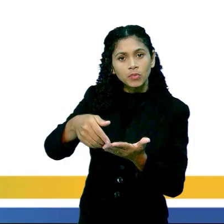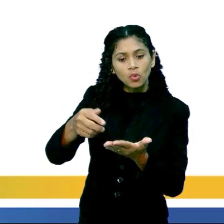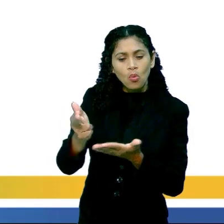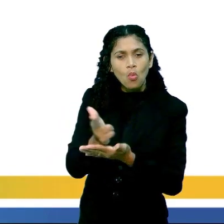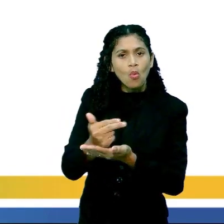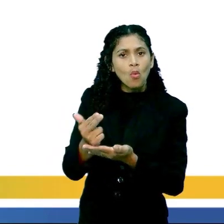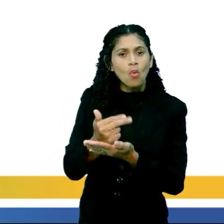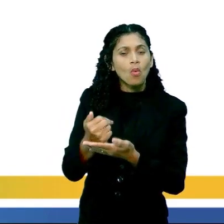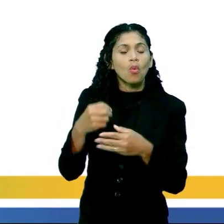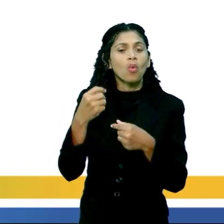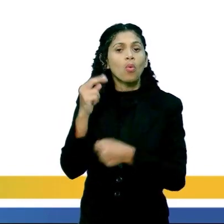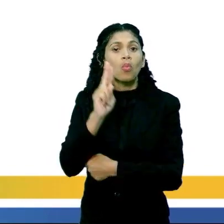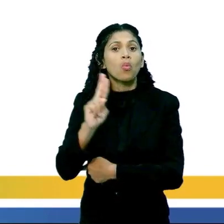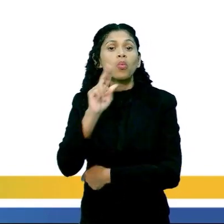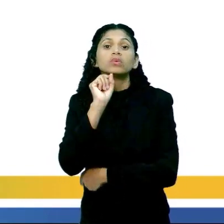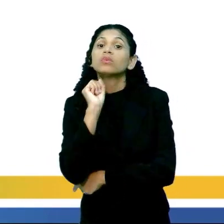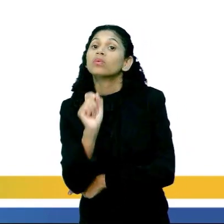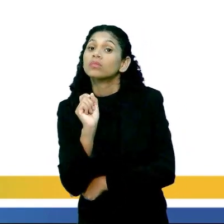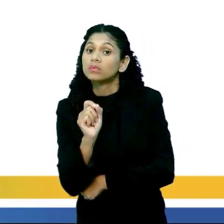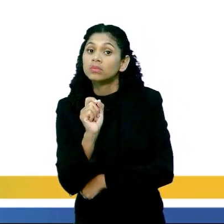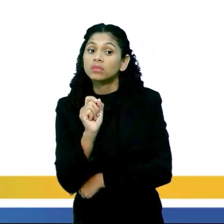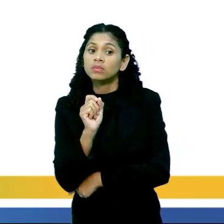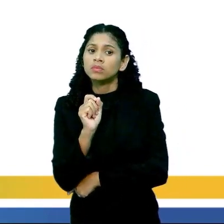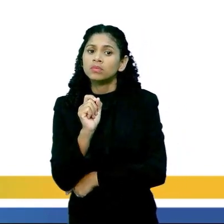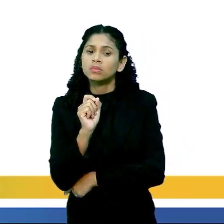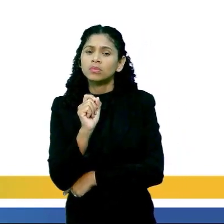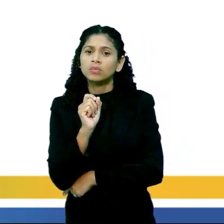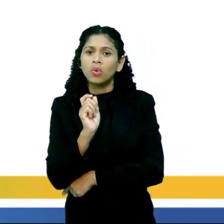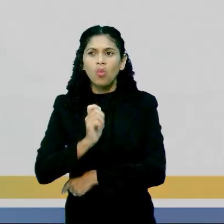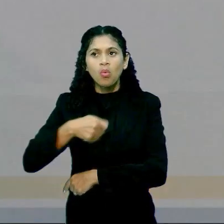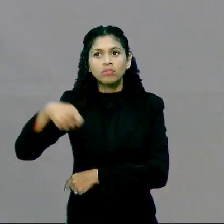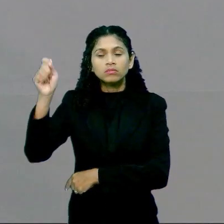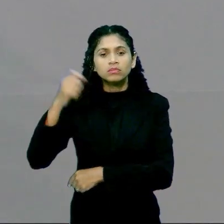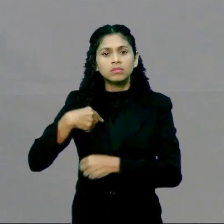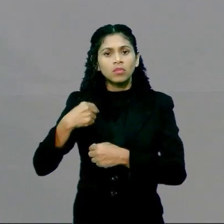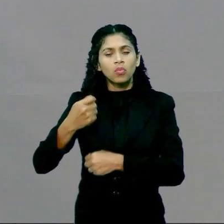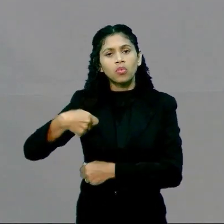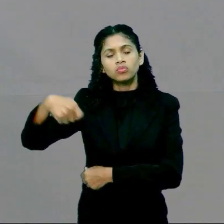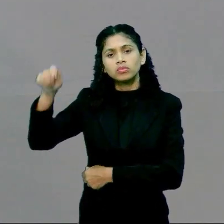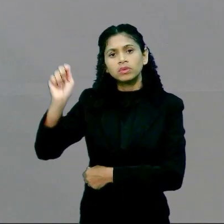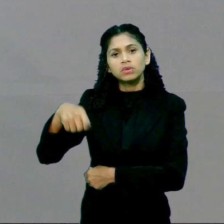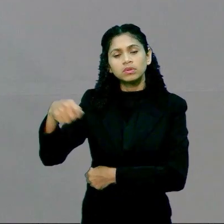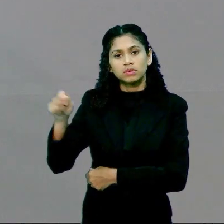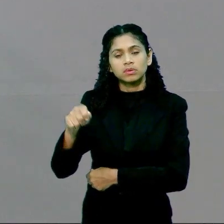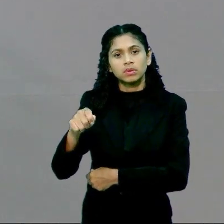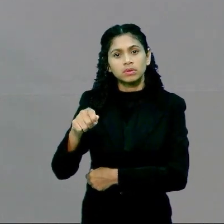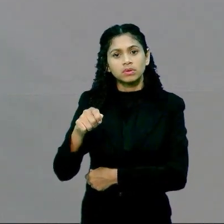lenço. Tampouco com lençol. Lápide.